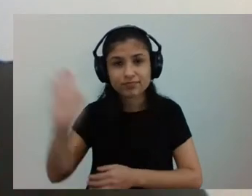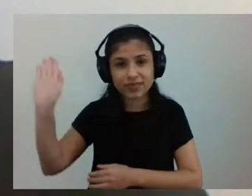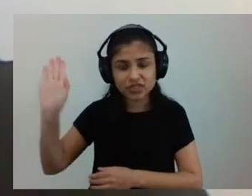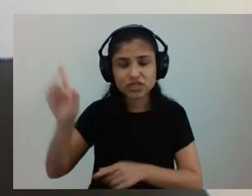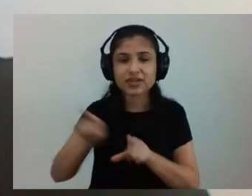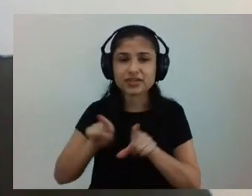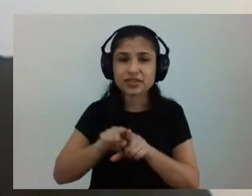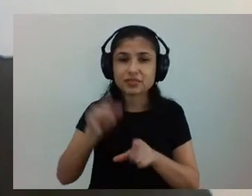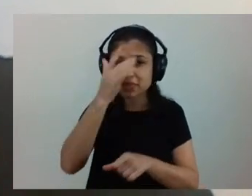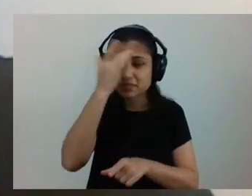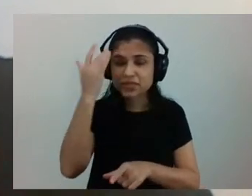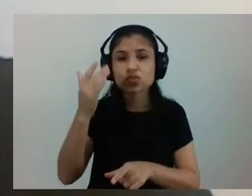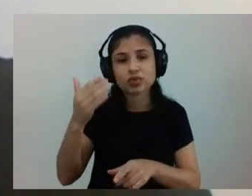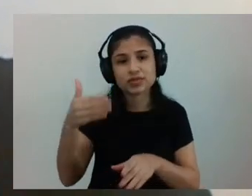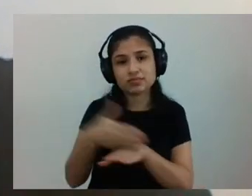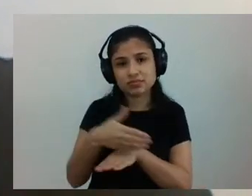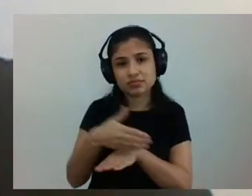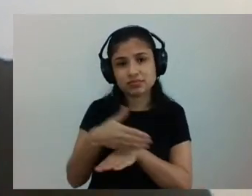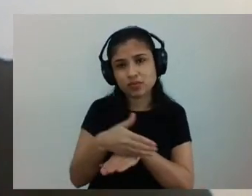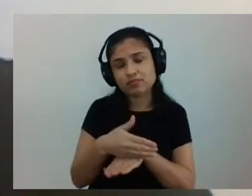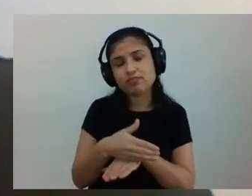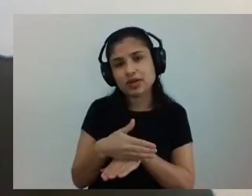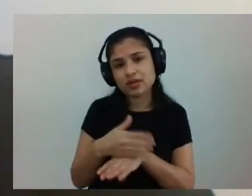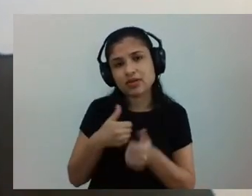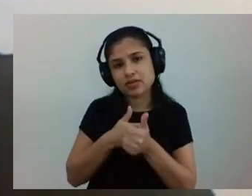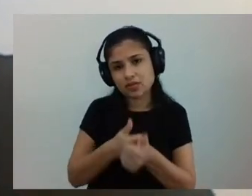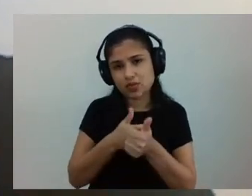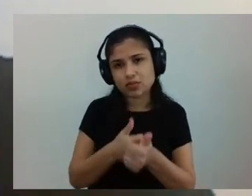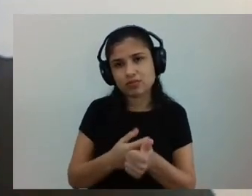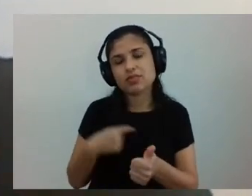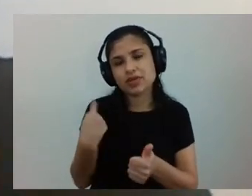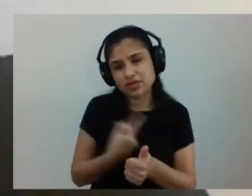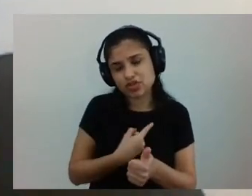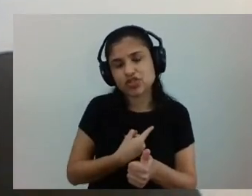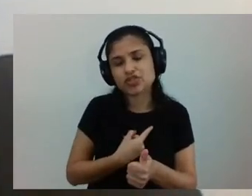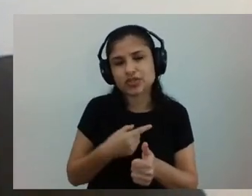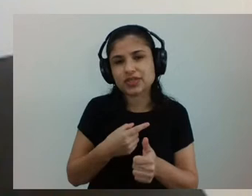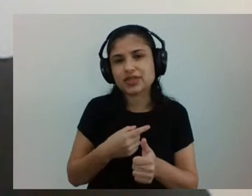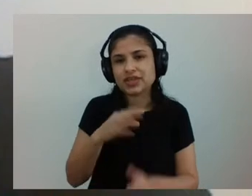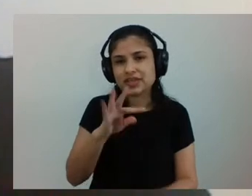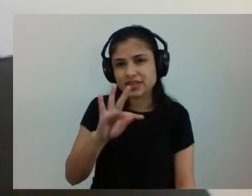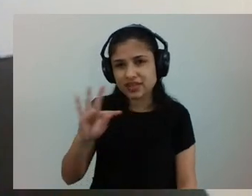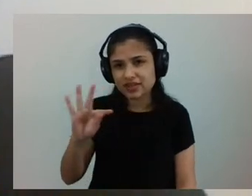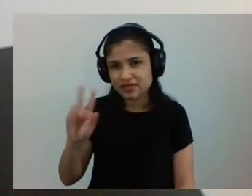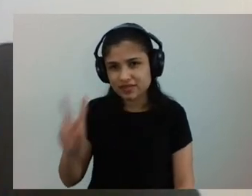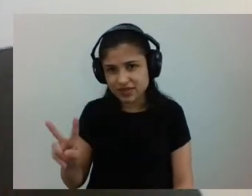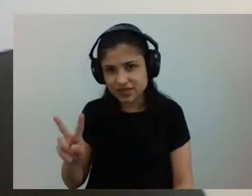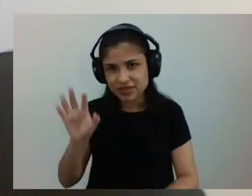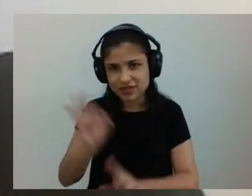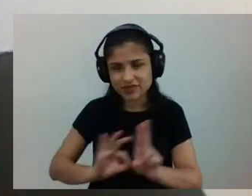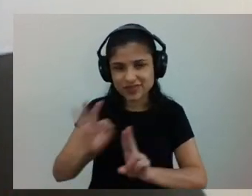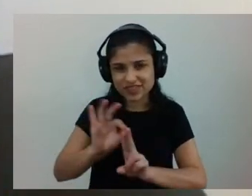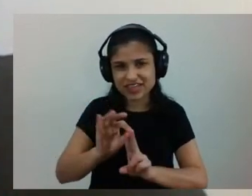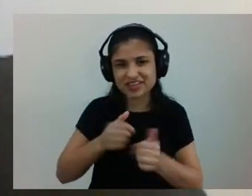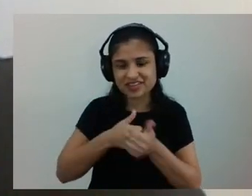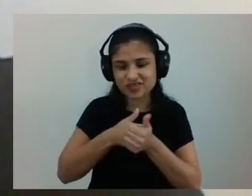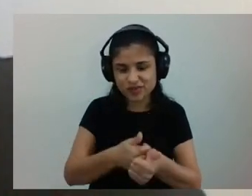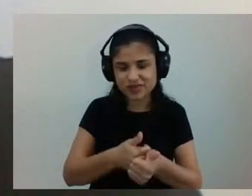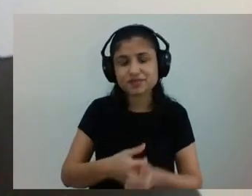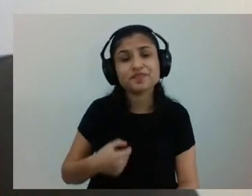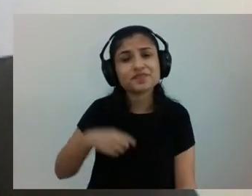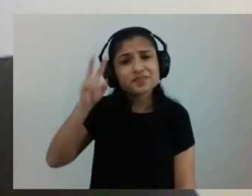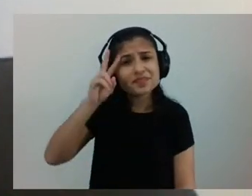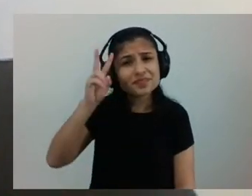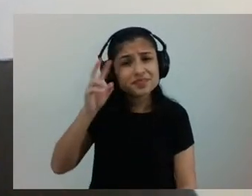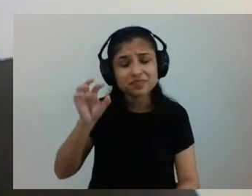meio das redes da TV UFSCar. Só gostaria de lembrar que cada uma das perguntas, o candidato